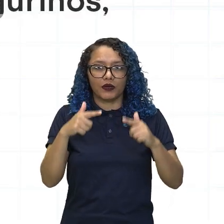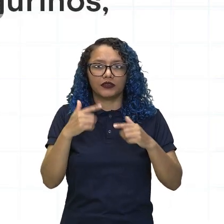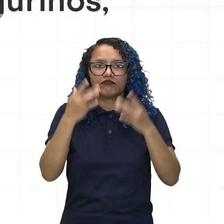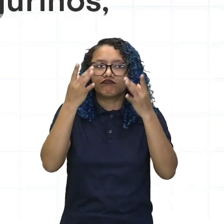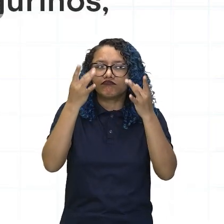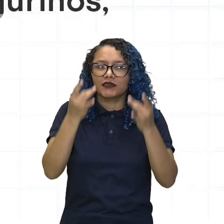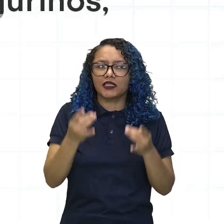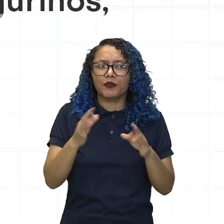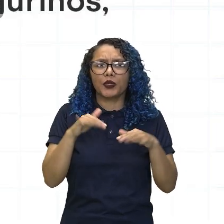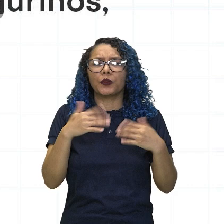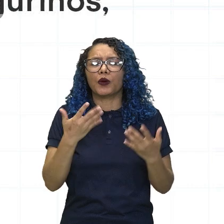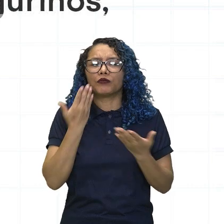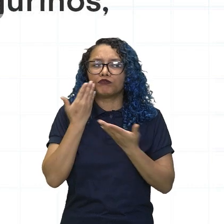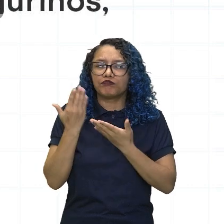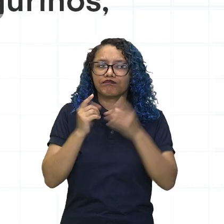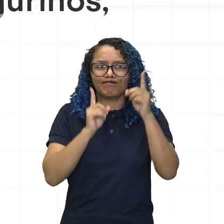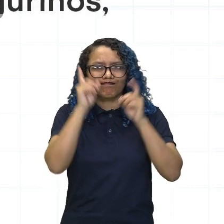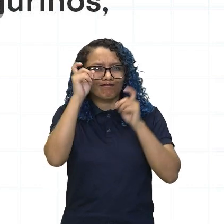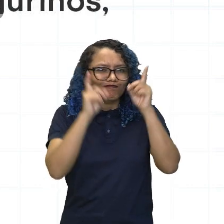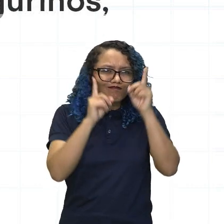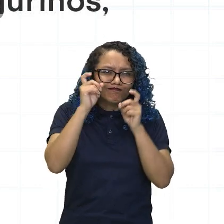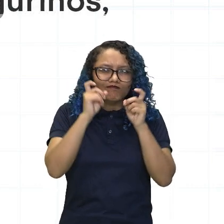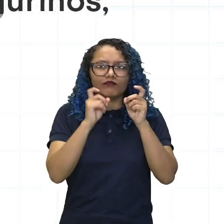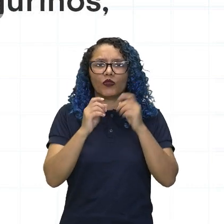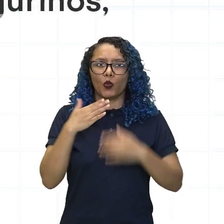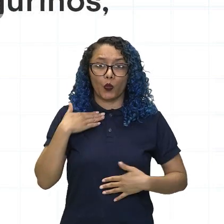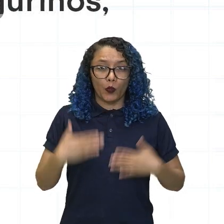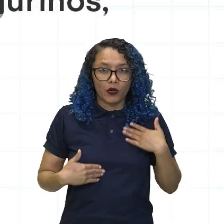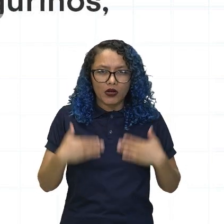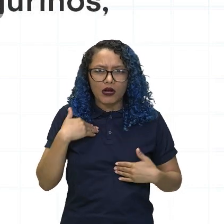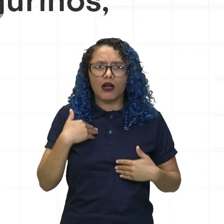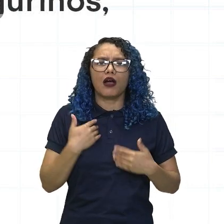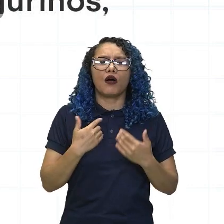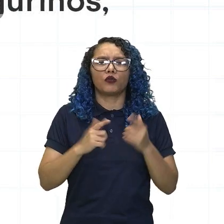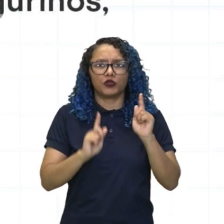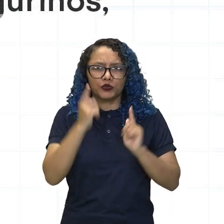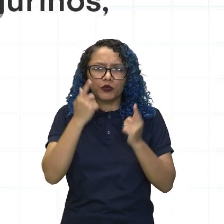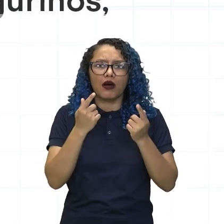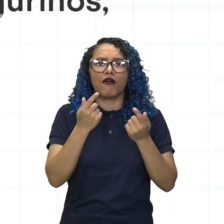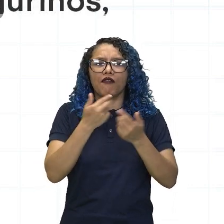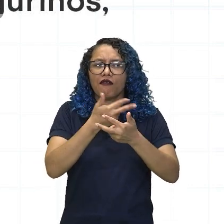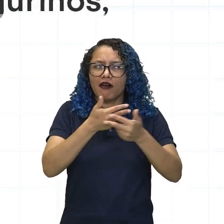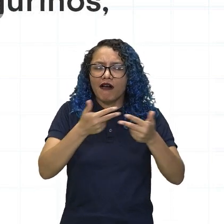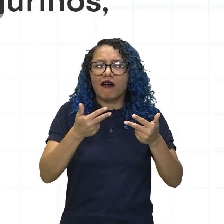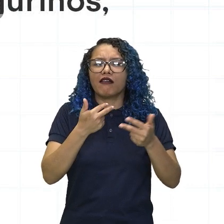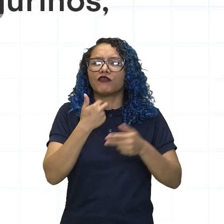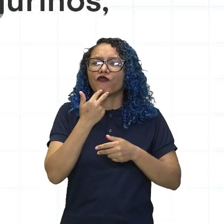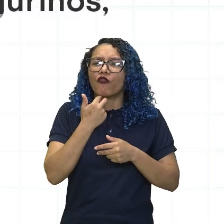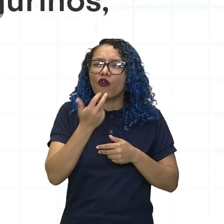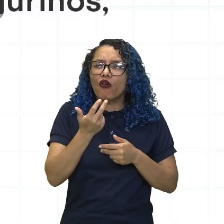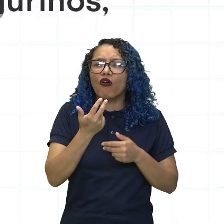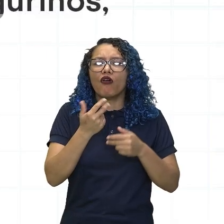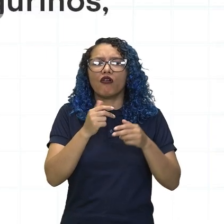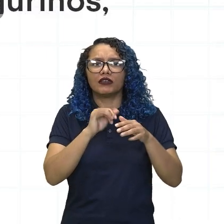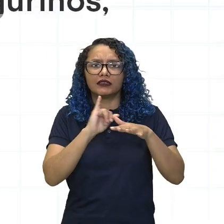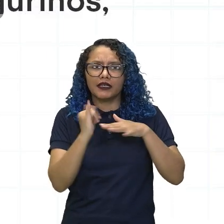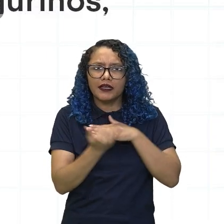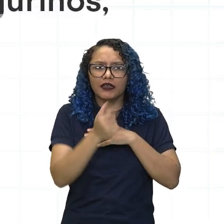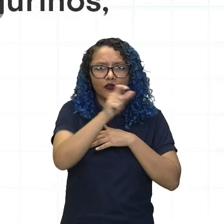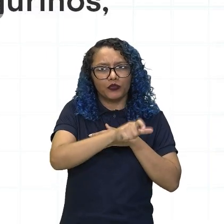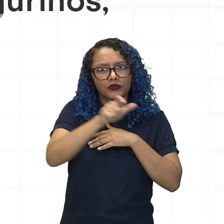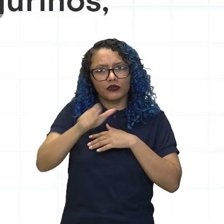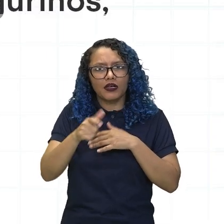Já no detalhamento, nós temos expressão facial, corporal, gestual e variadas entonação de voz, enredo,